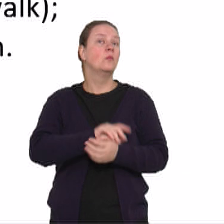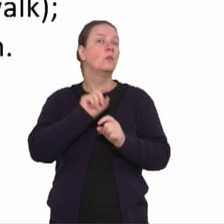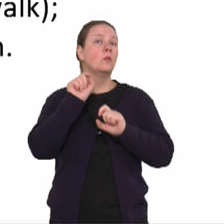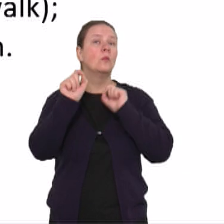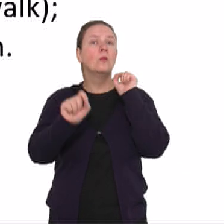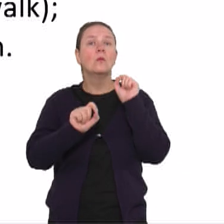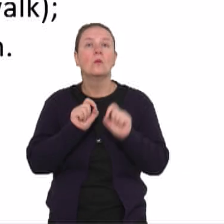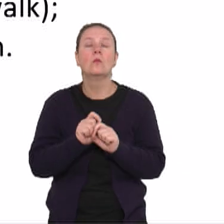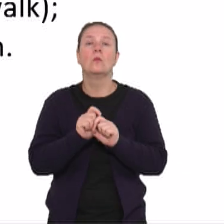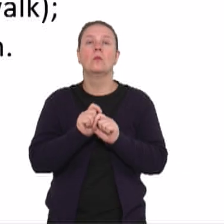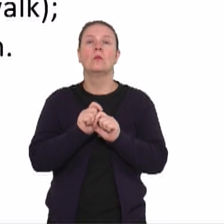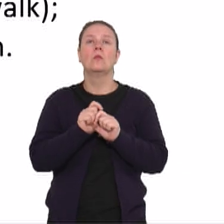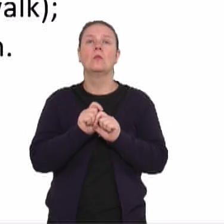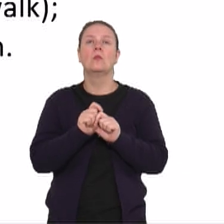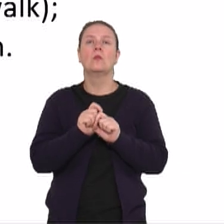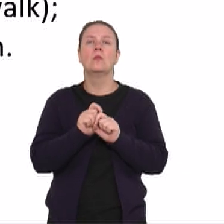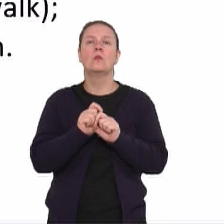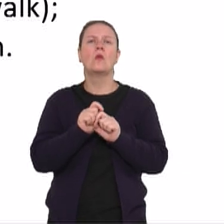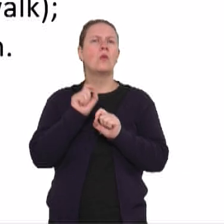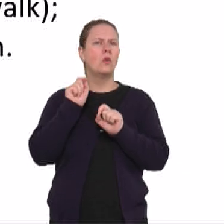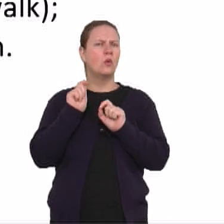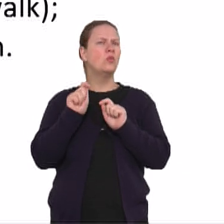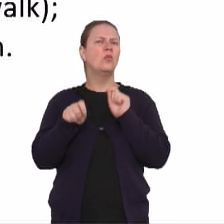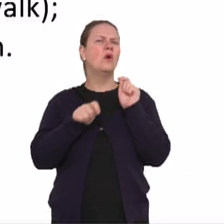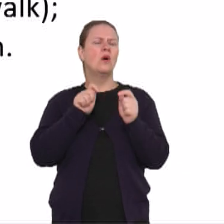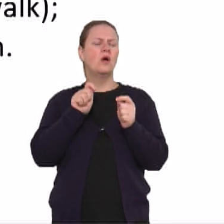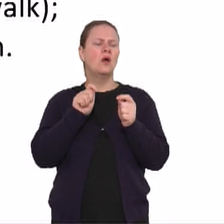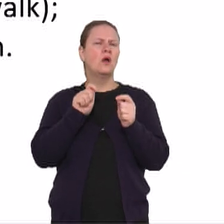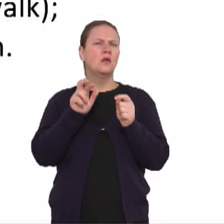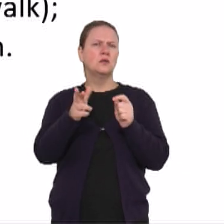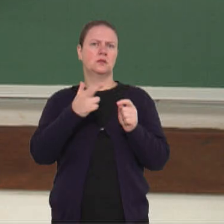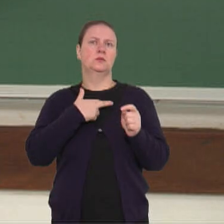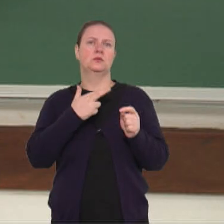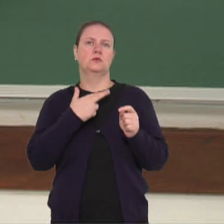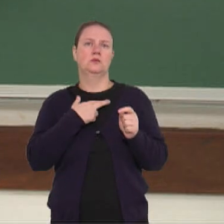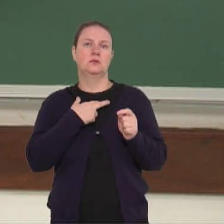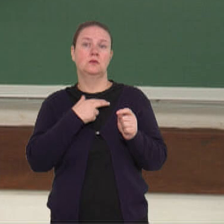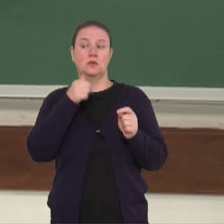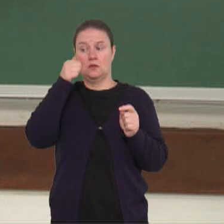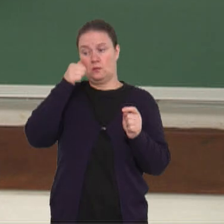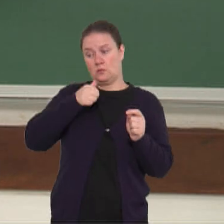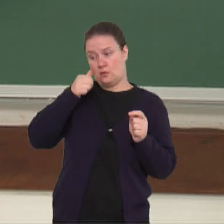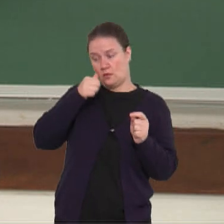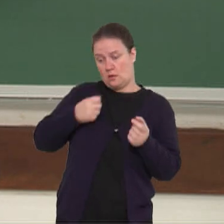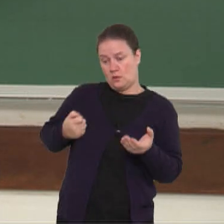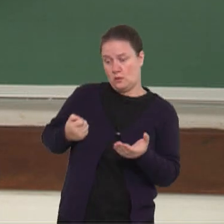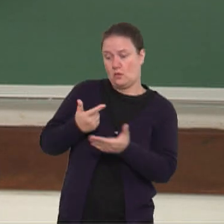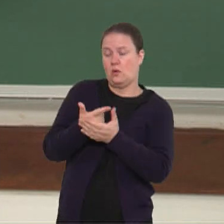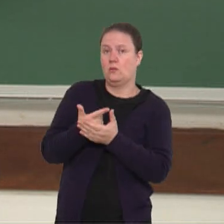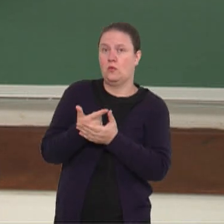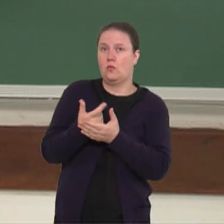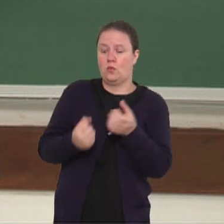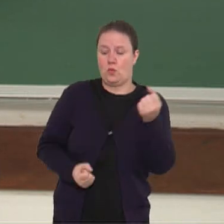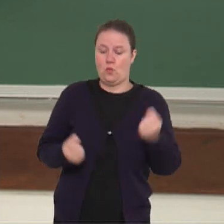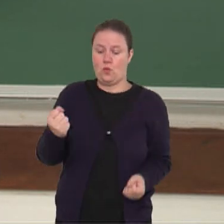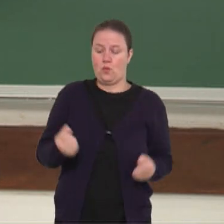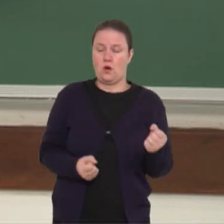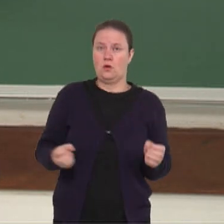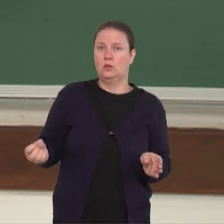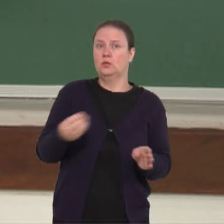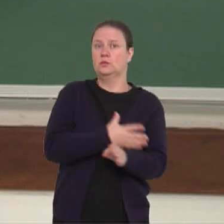last week. Qual que é a tradução disso? Ela comprou um novo carro semana